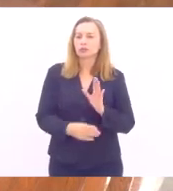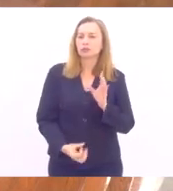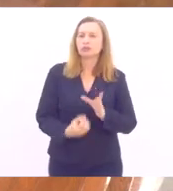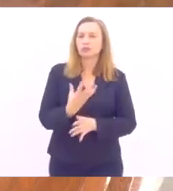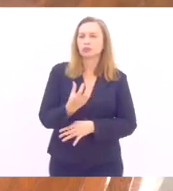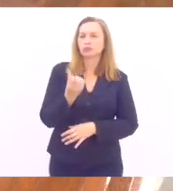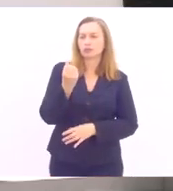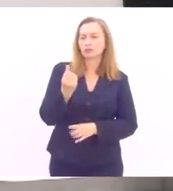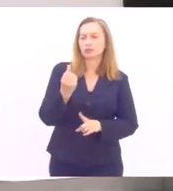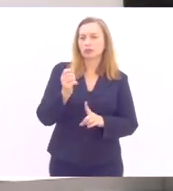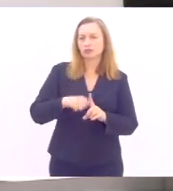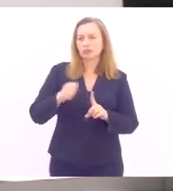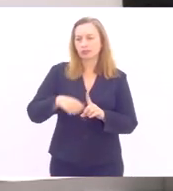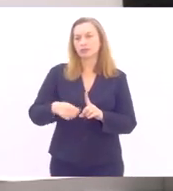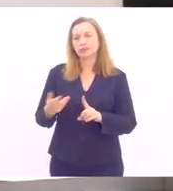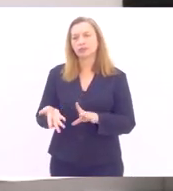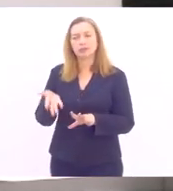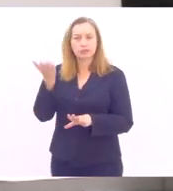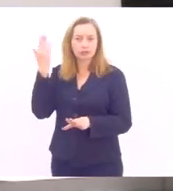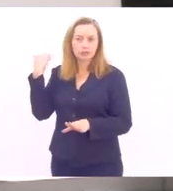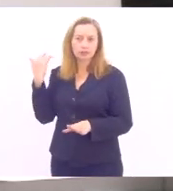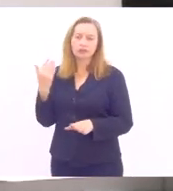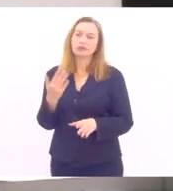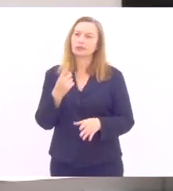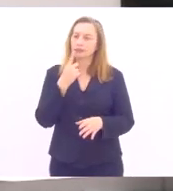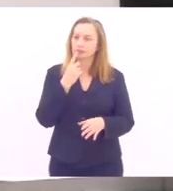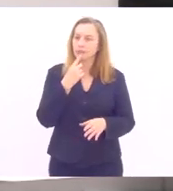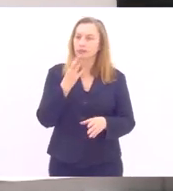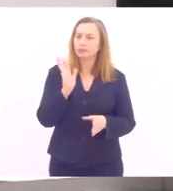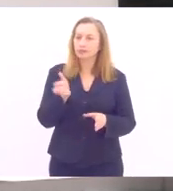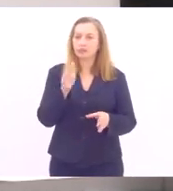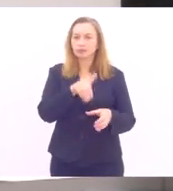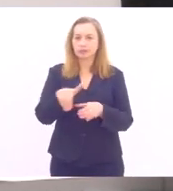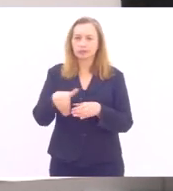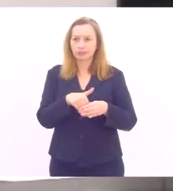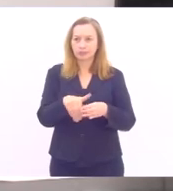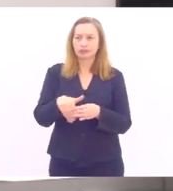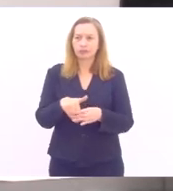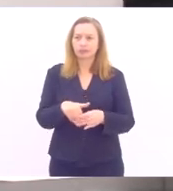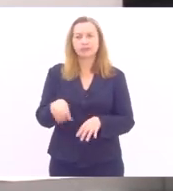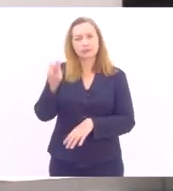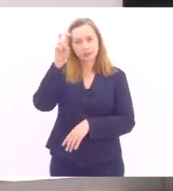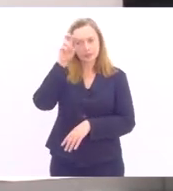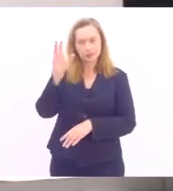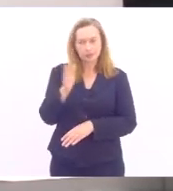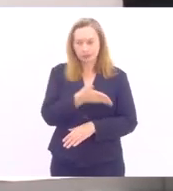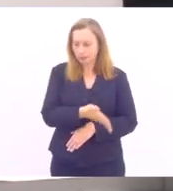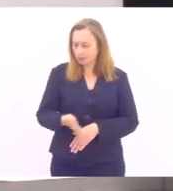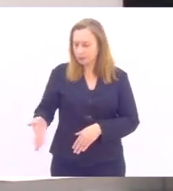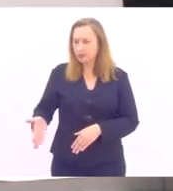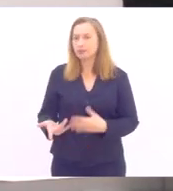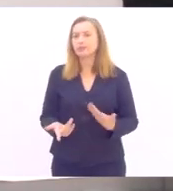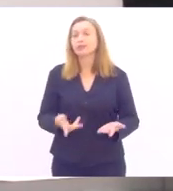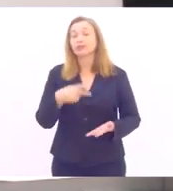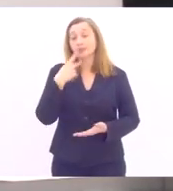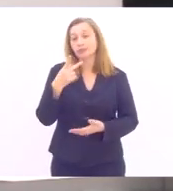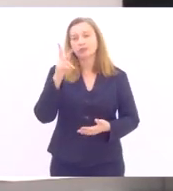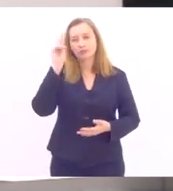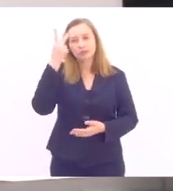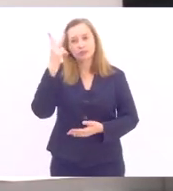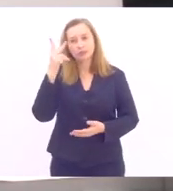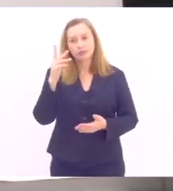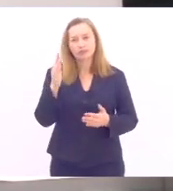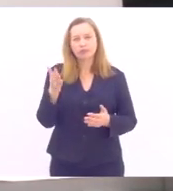meses atrás e que a gente está às vésperas da votação dele, que será nessa quinta-feira. Eu falo esse histórico para